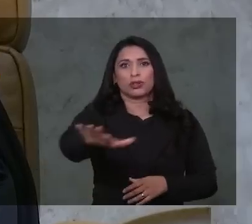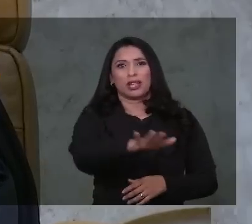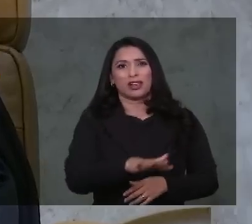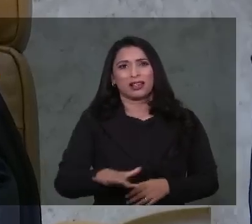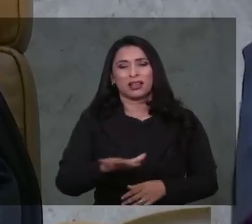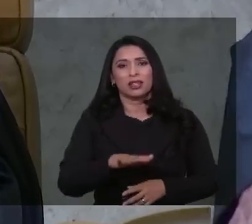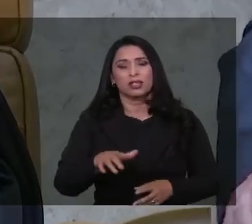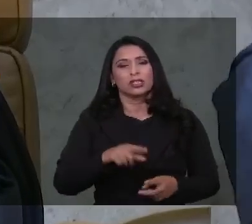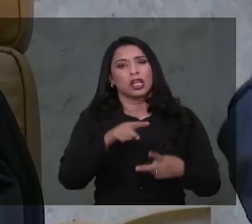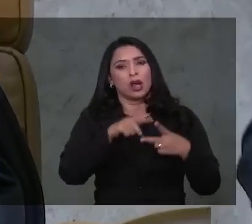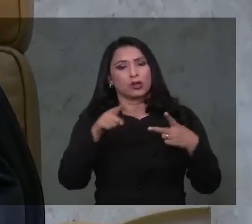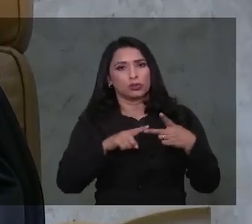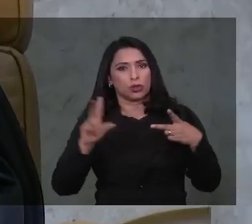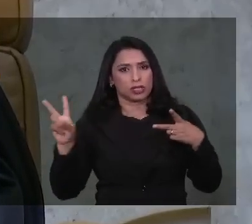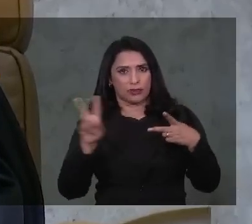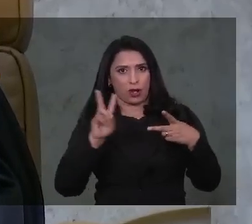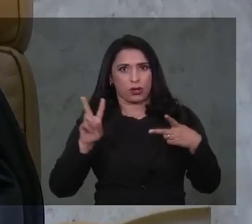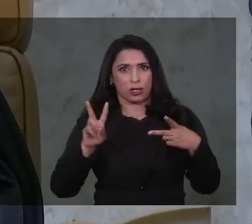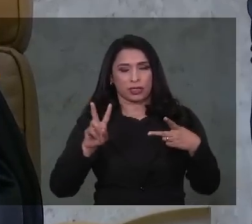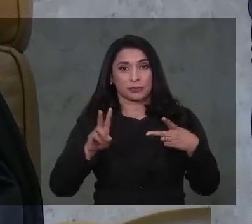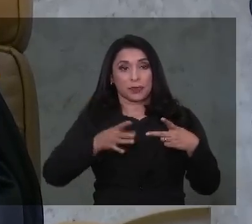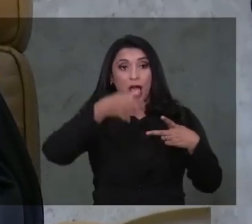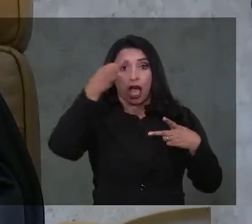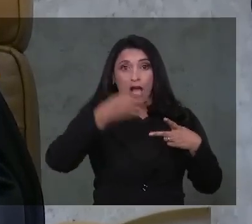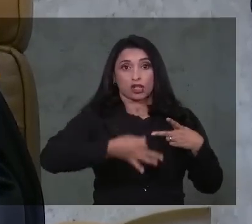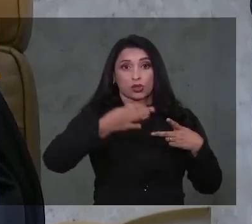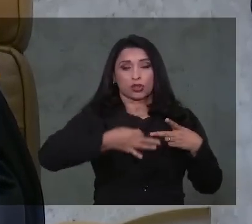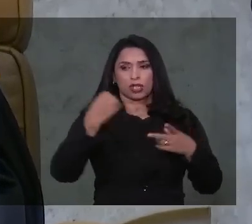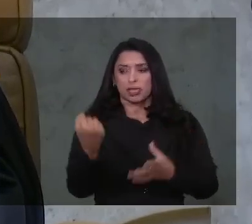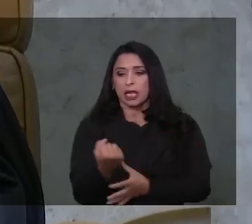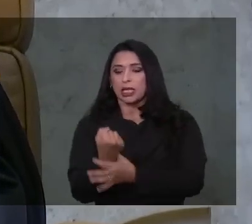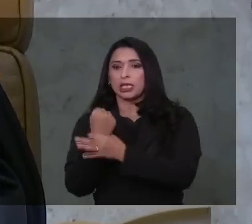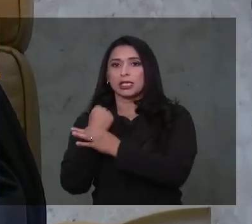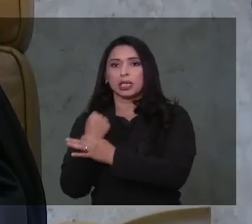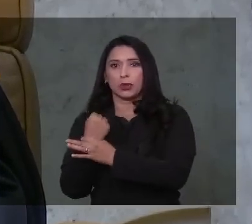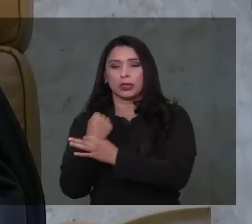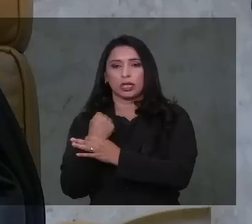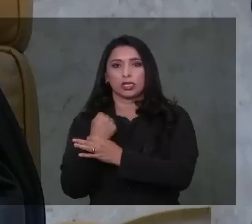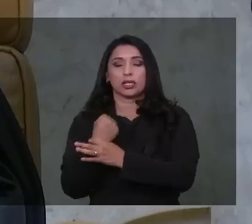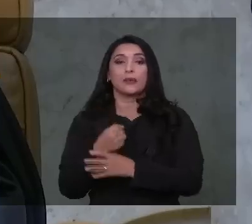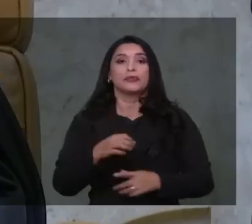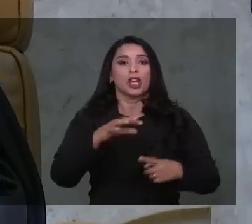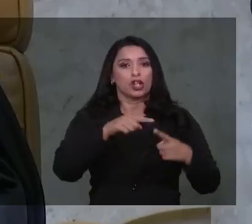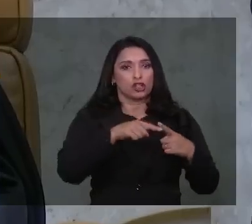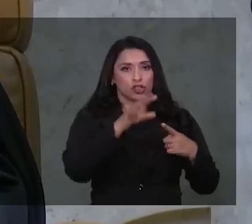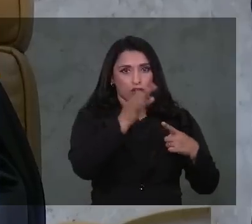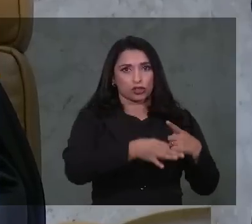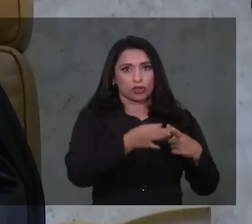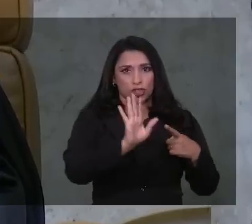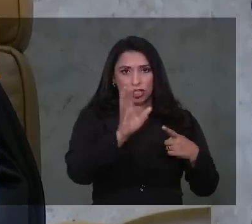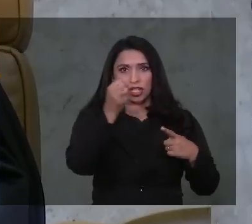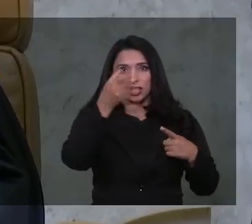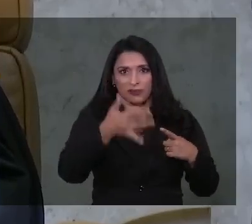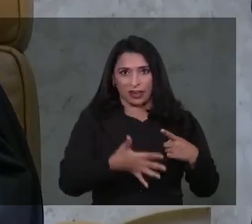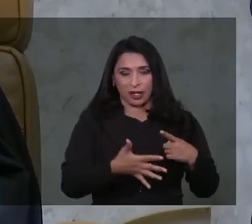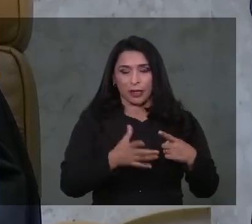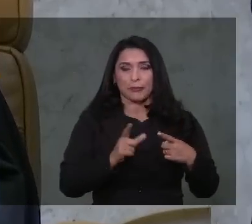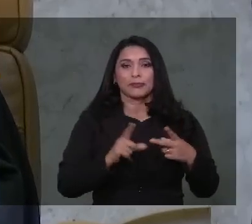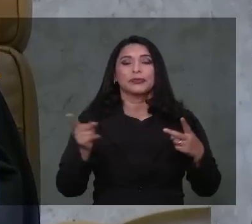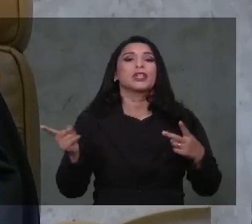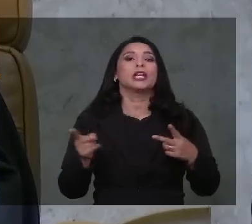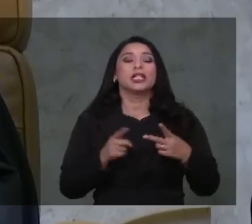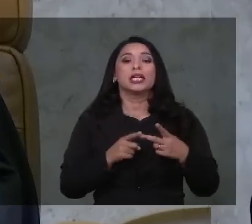torno de dois grandes valores: a justiça e a segurança. Da justiça já falamos. Pretendo dar